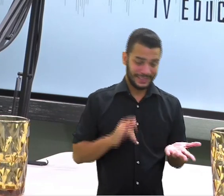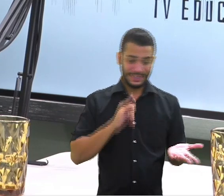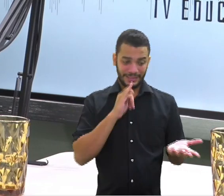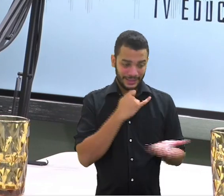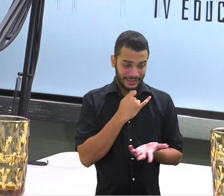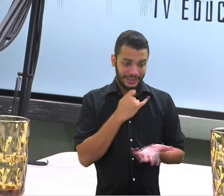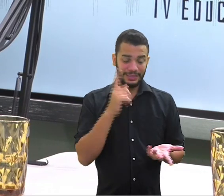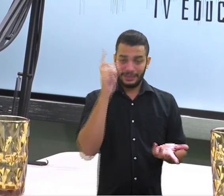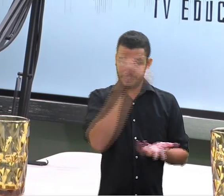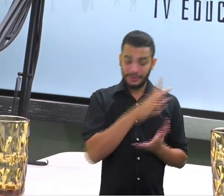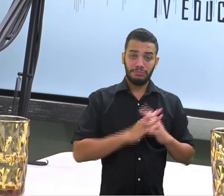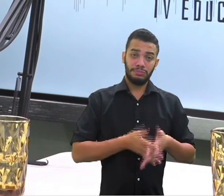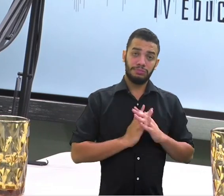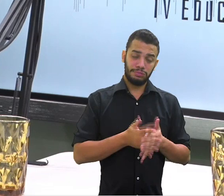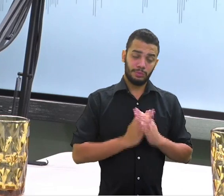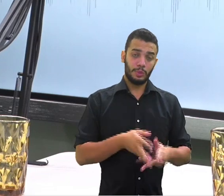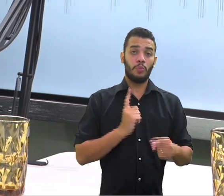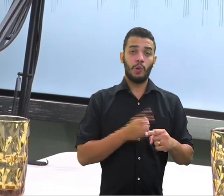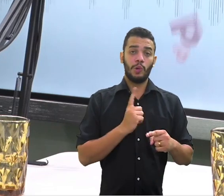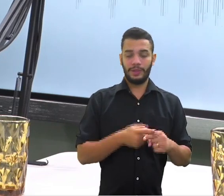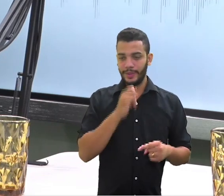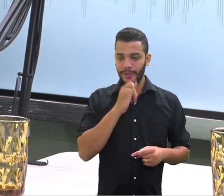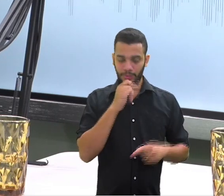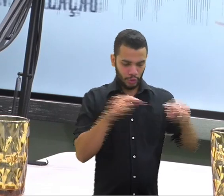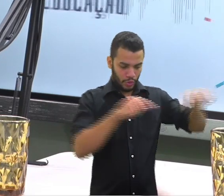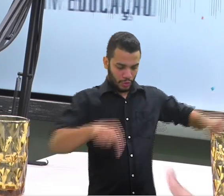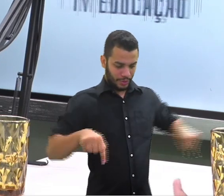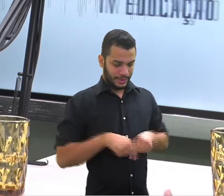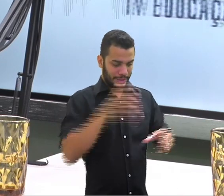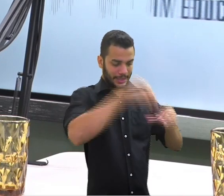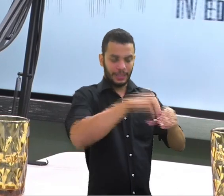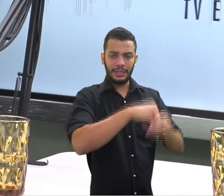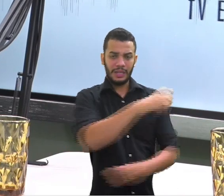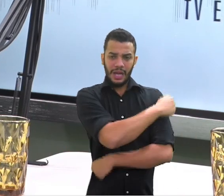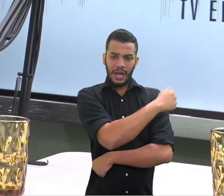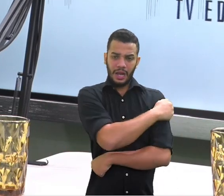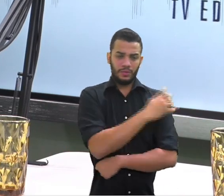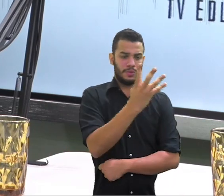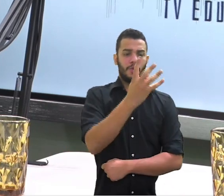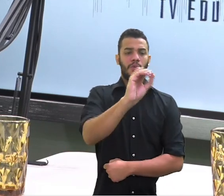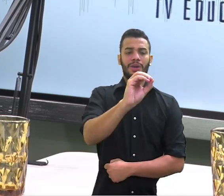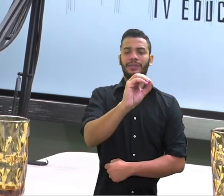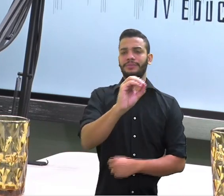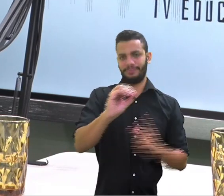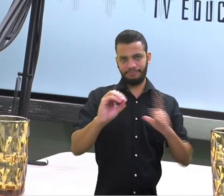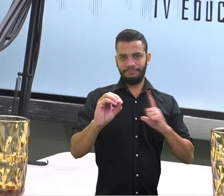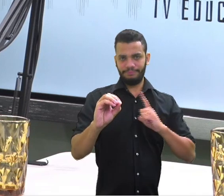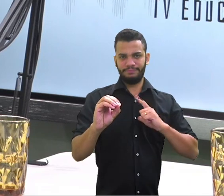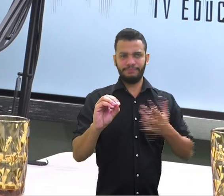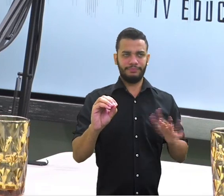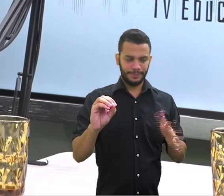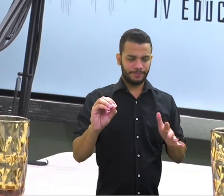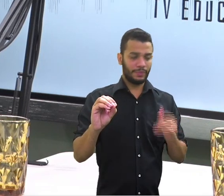fofoqueiro. Por isso, o trabalho de conscientização, ele deve vir antes da questão da punição. Se você tem conscientização e